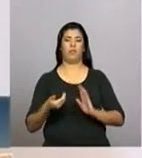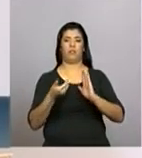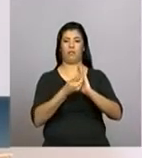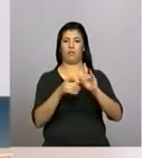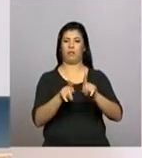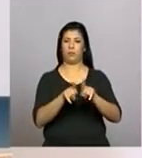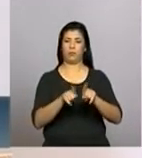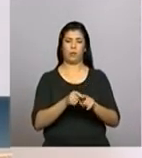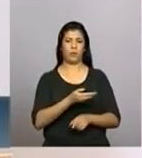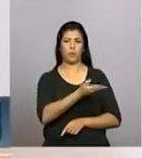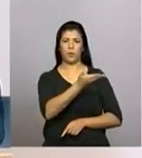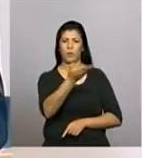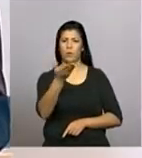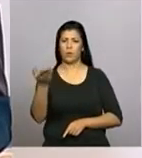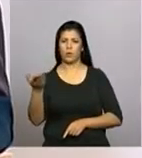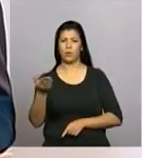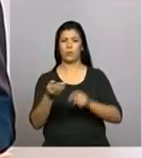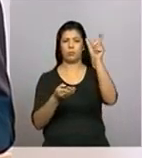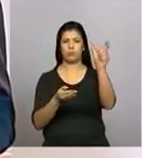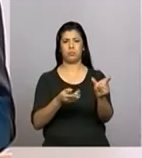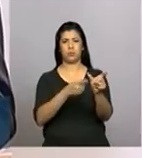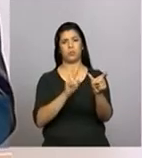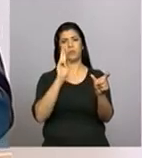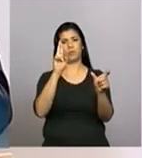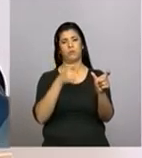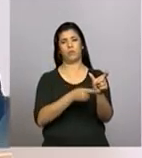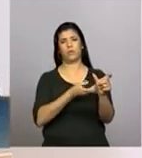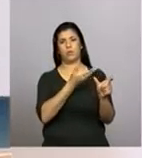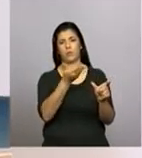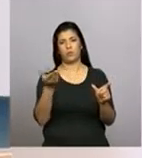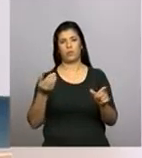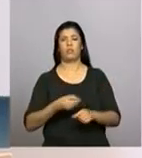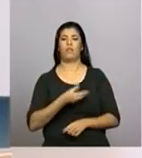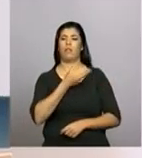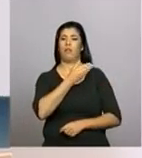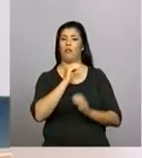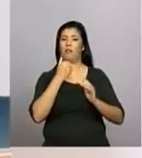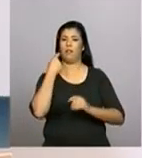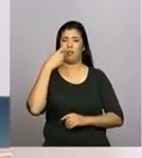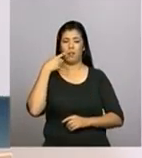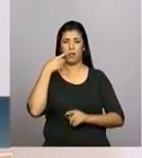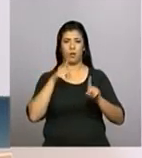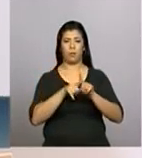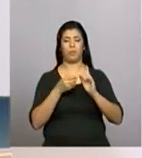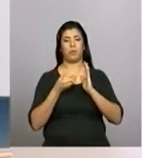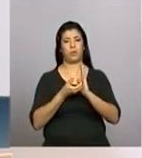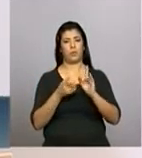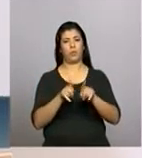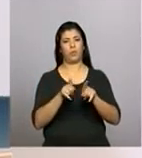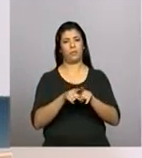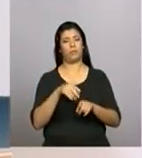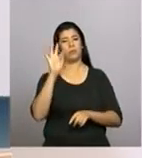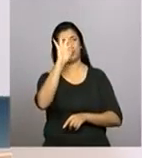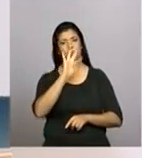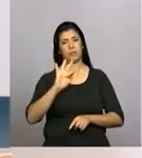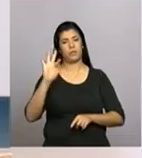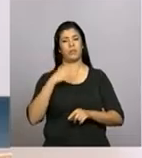nome de quem saúdo todos os deputados federais e deputadas federais aqui presentes. Quero